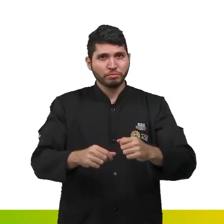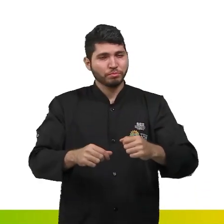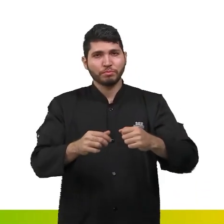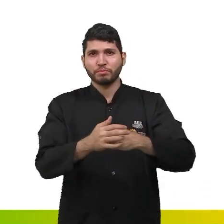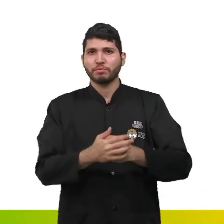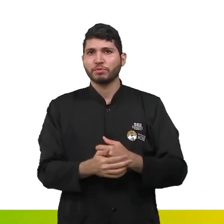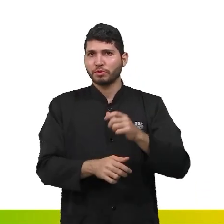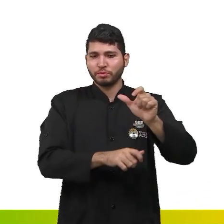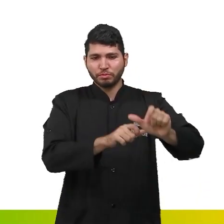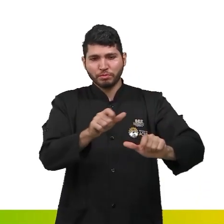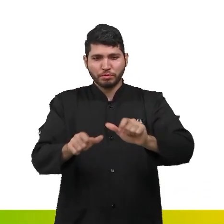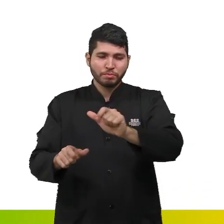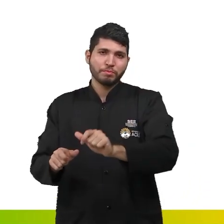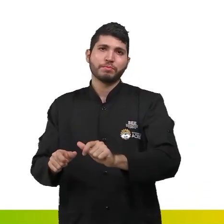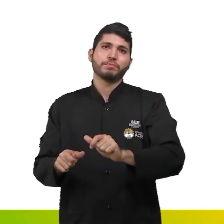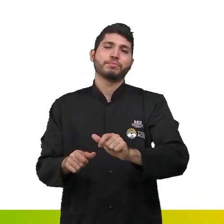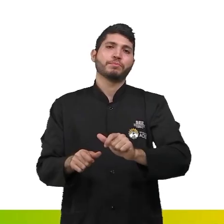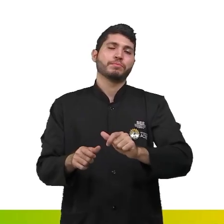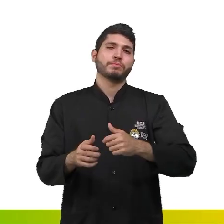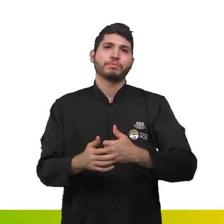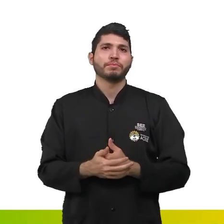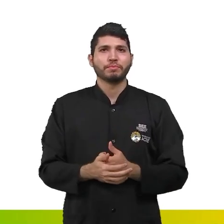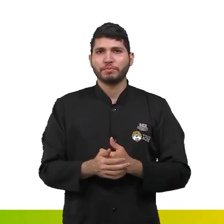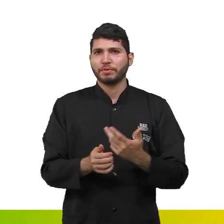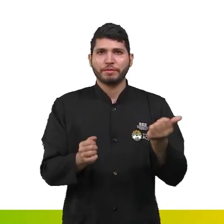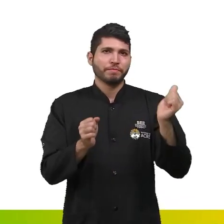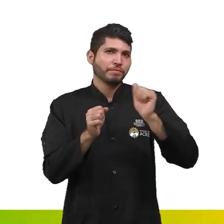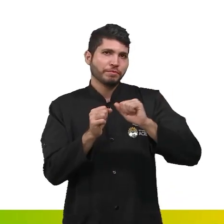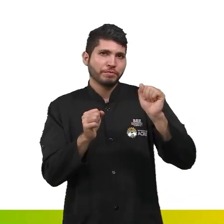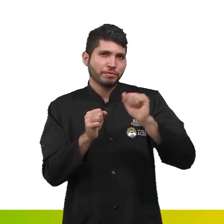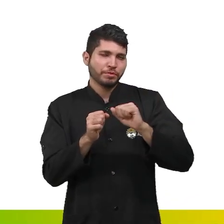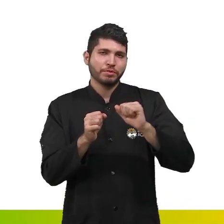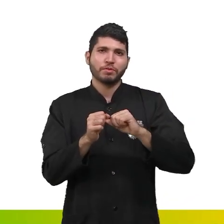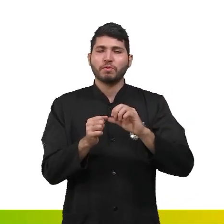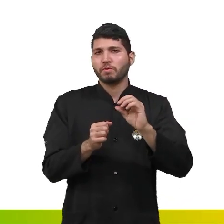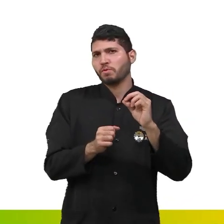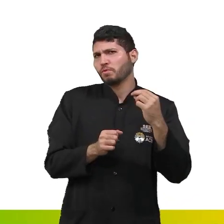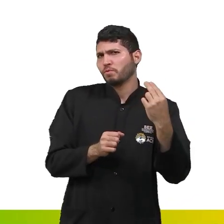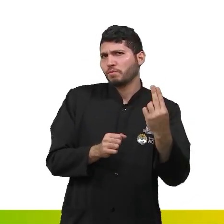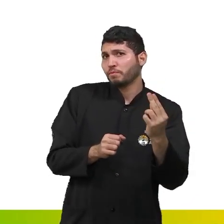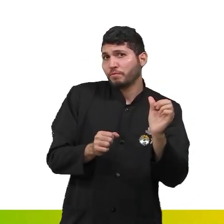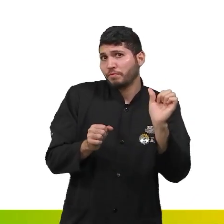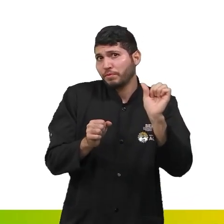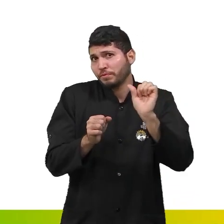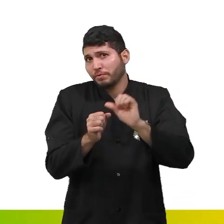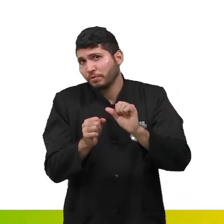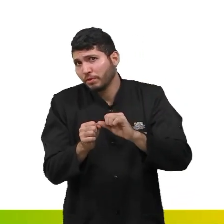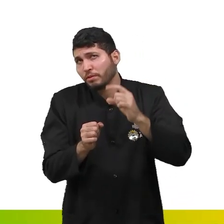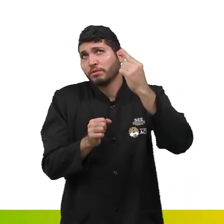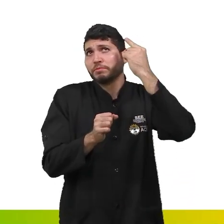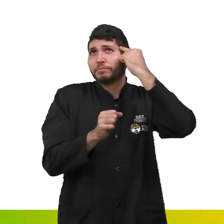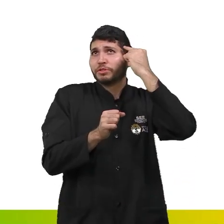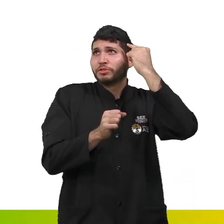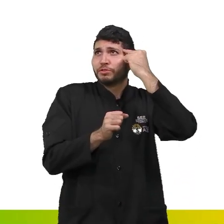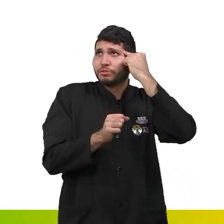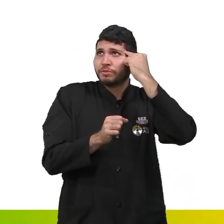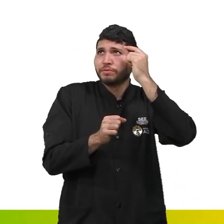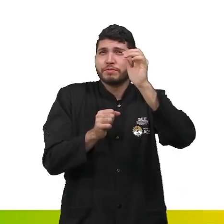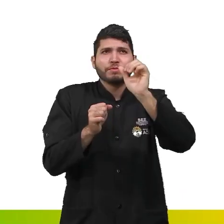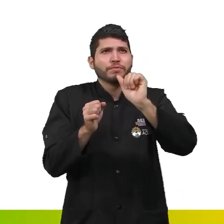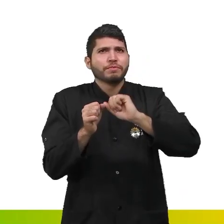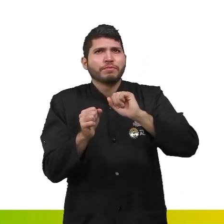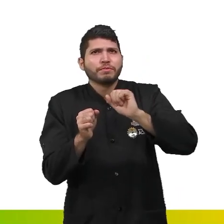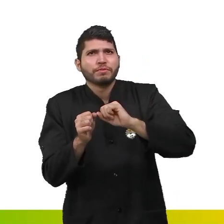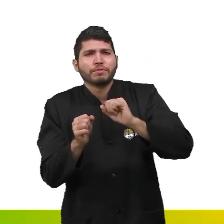coisas que uma pessoa vai fazer ou ia fazer, ela pensou em fazer